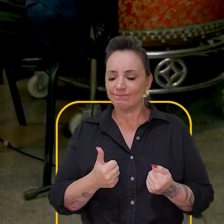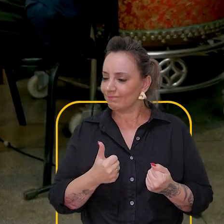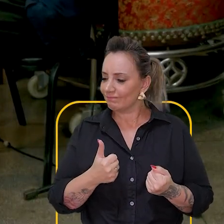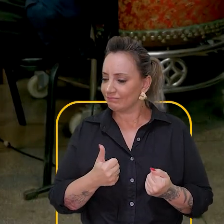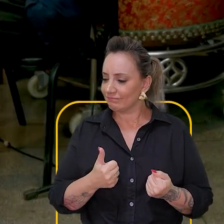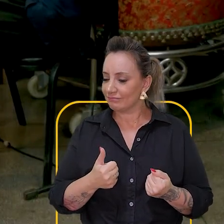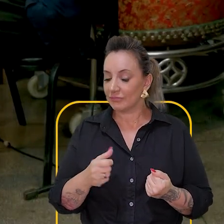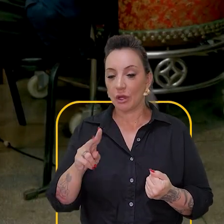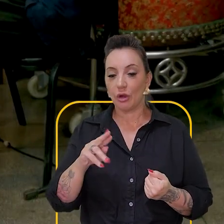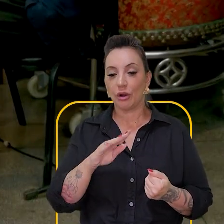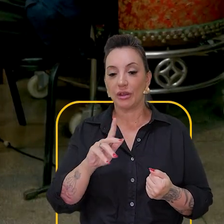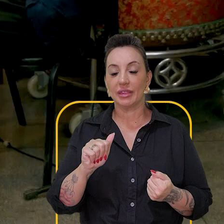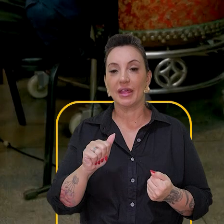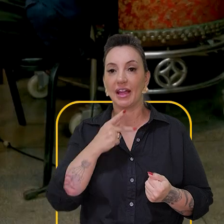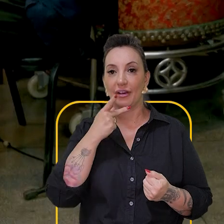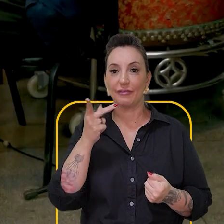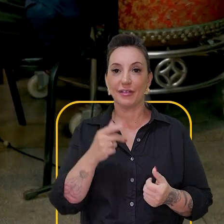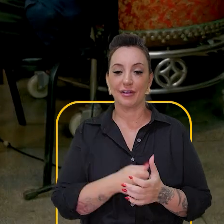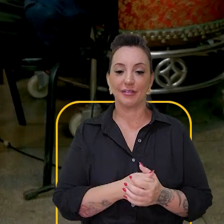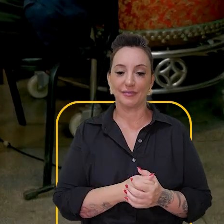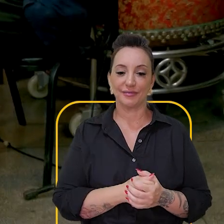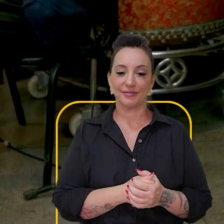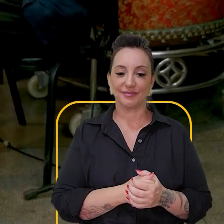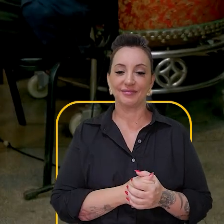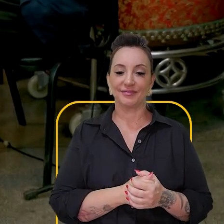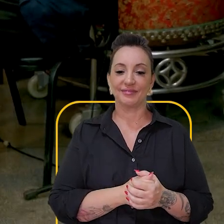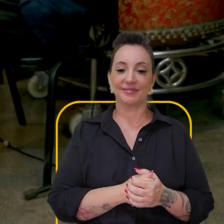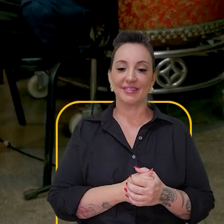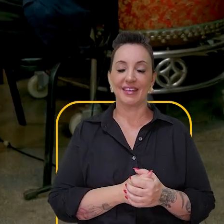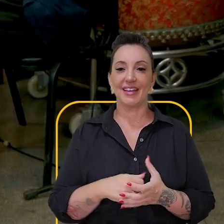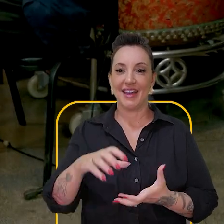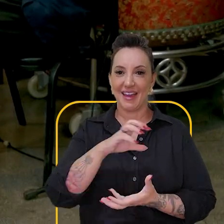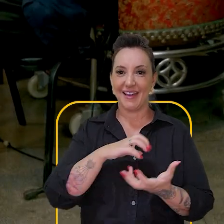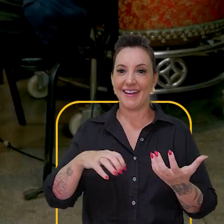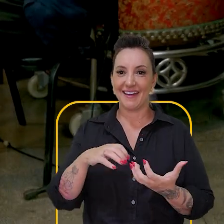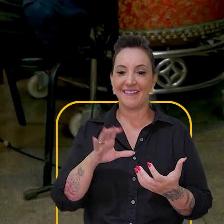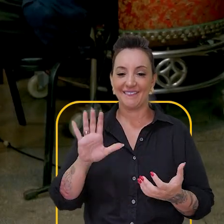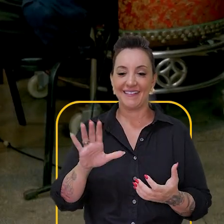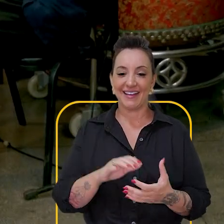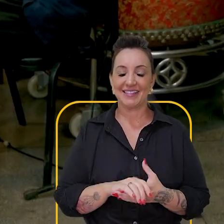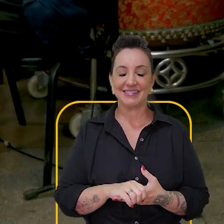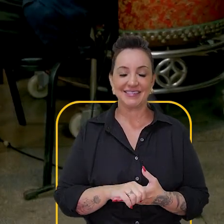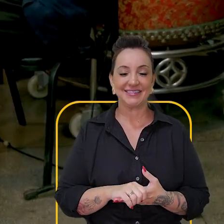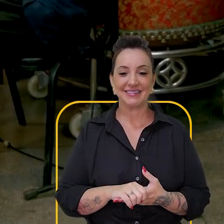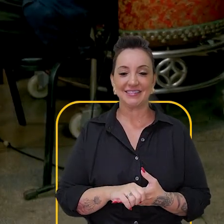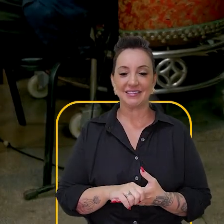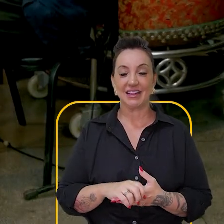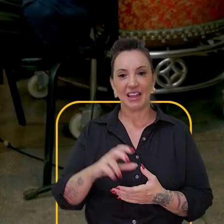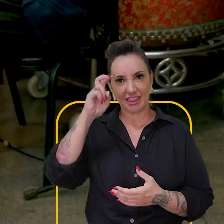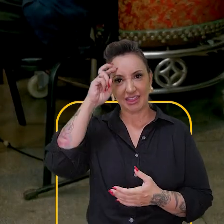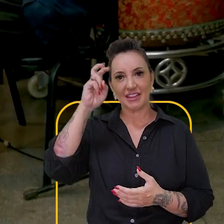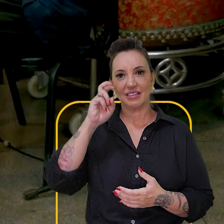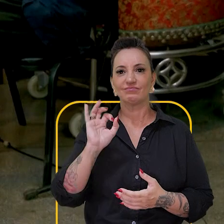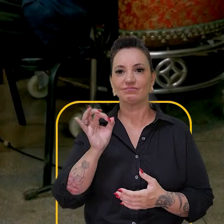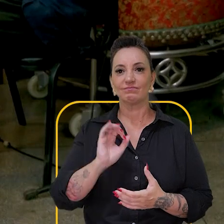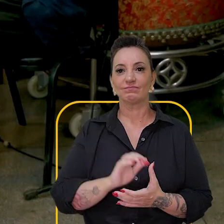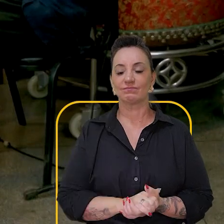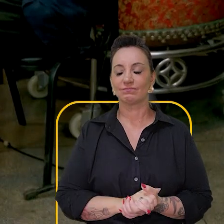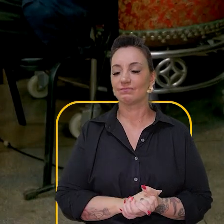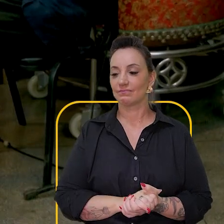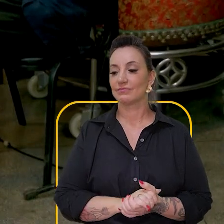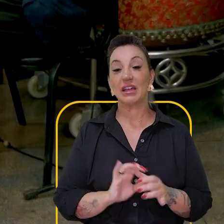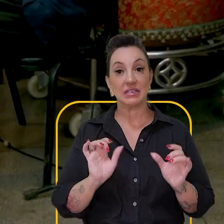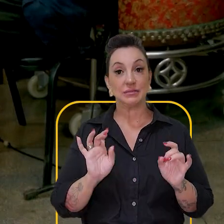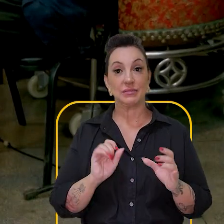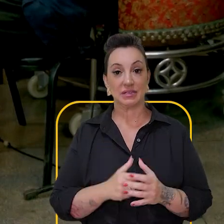ele era um era um sábio era um um cara especial é eu contei no episódio com sefu Ortega que uma vez a